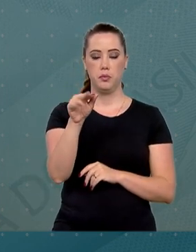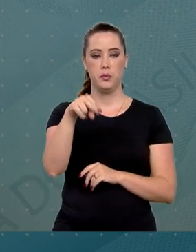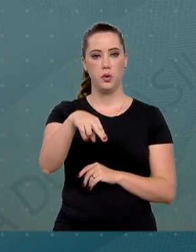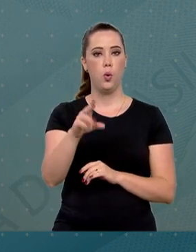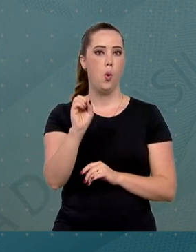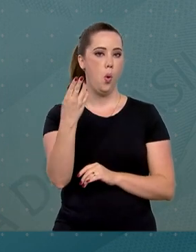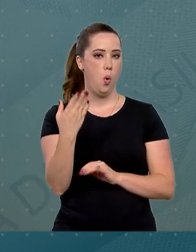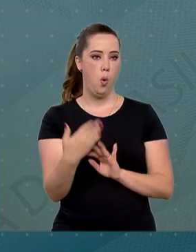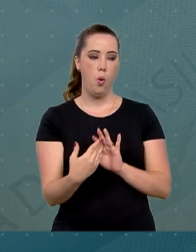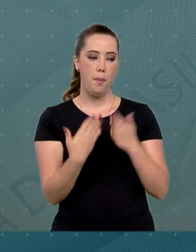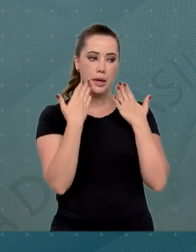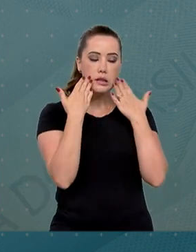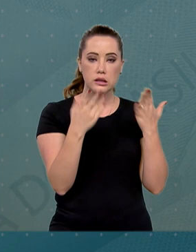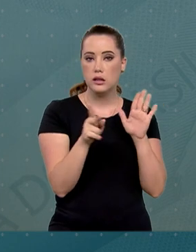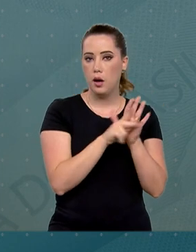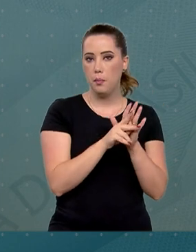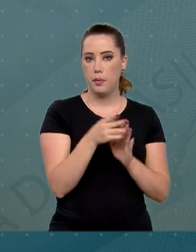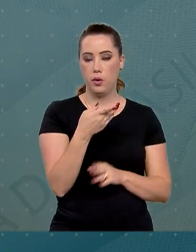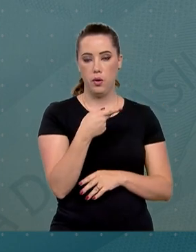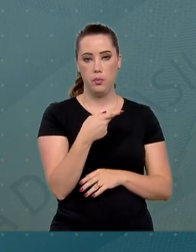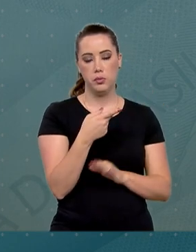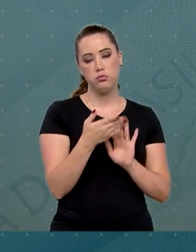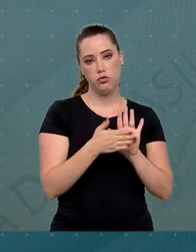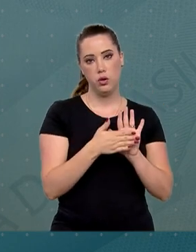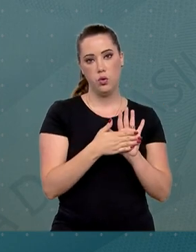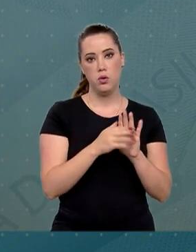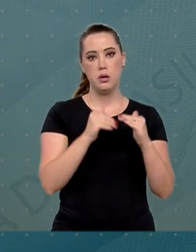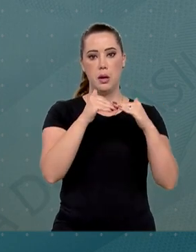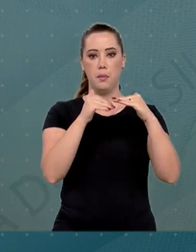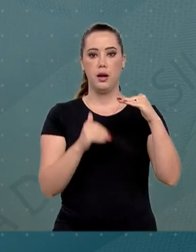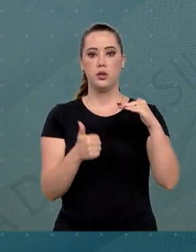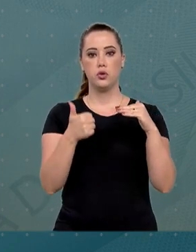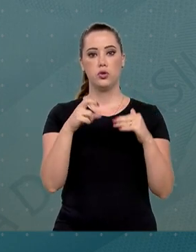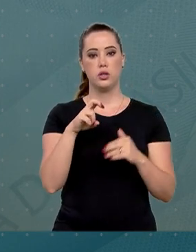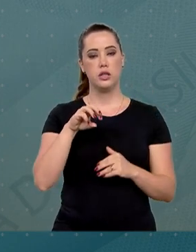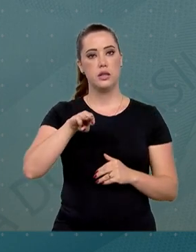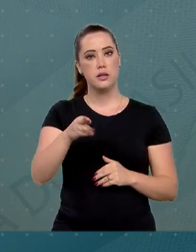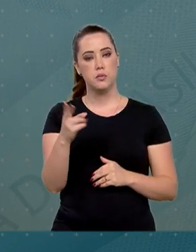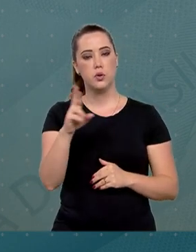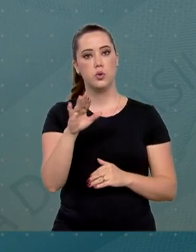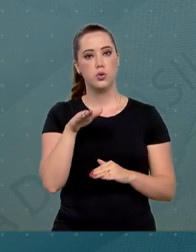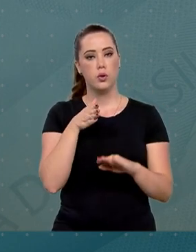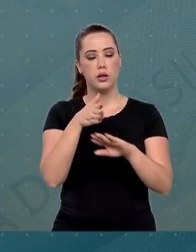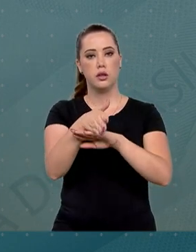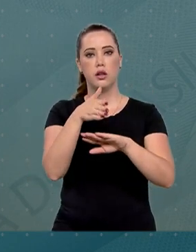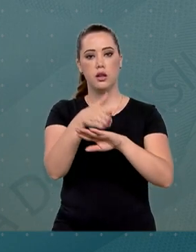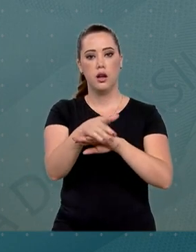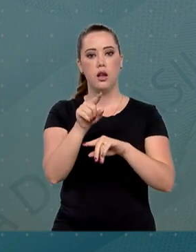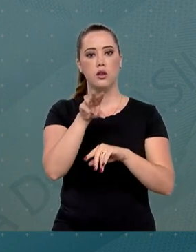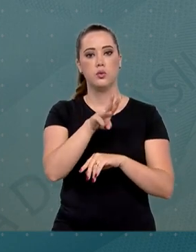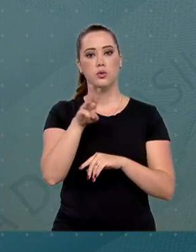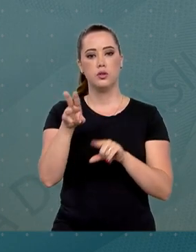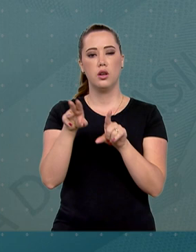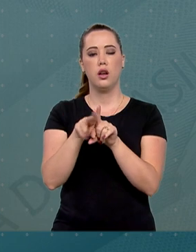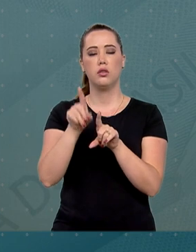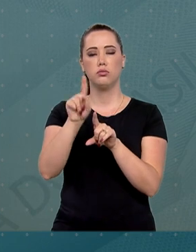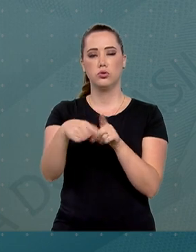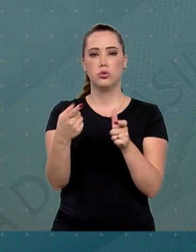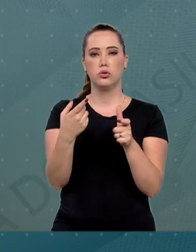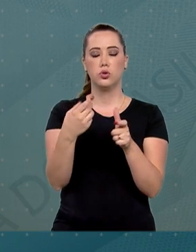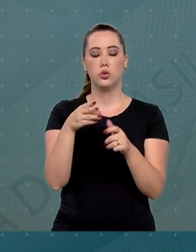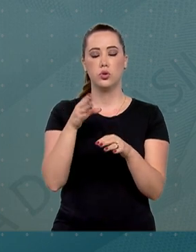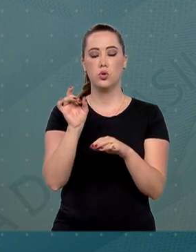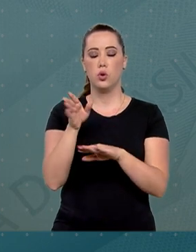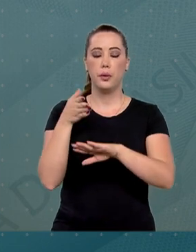sua própria proposta. Mas se a dívida for menor, basta que o devedor entre na chamada transação por adesão. Neste caso,